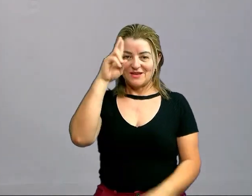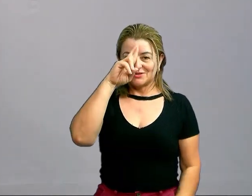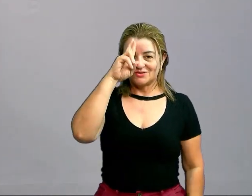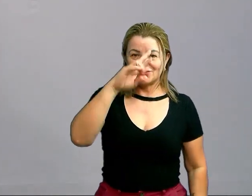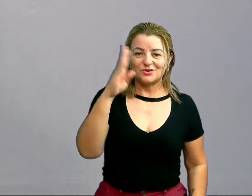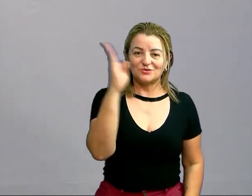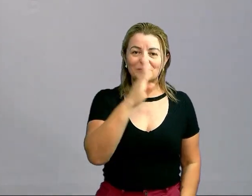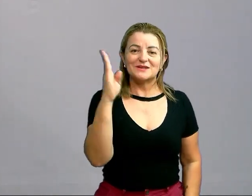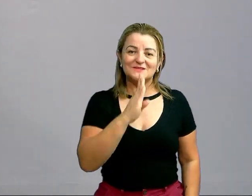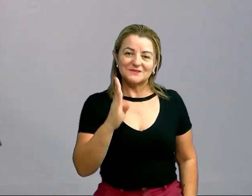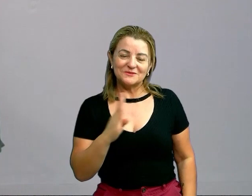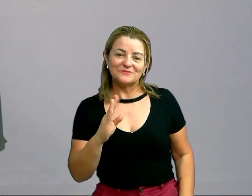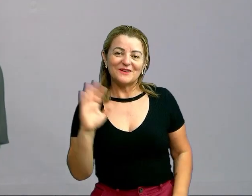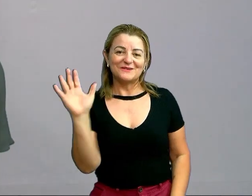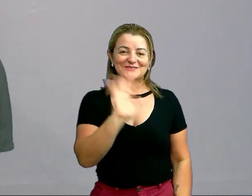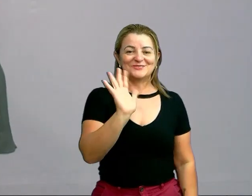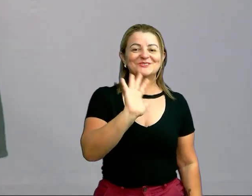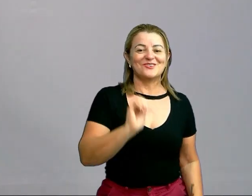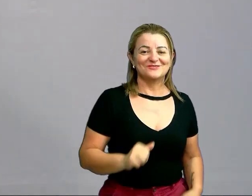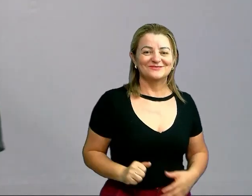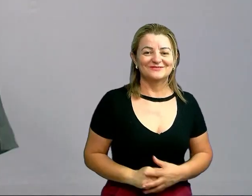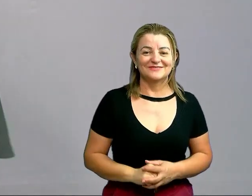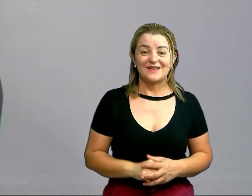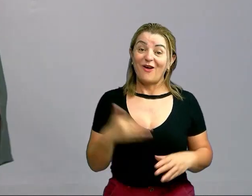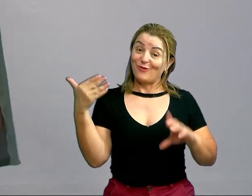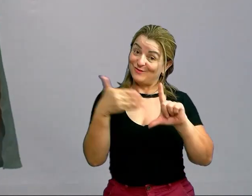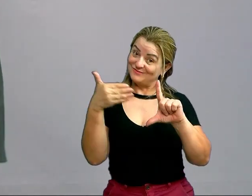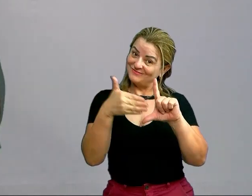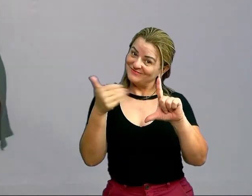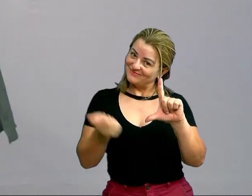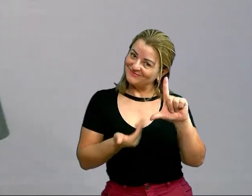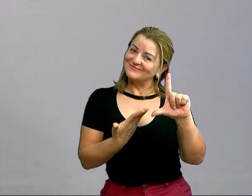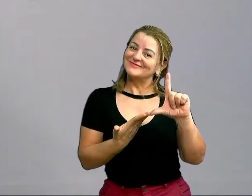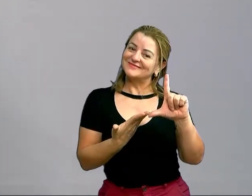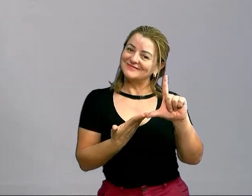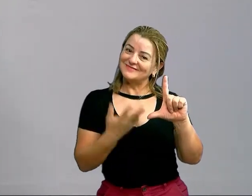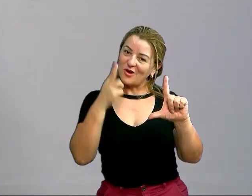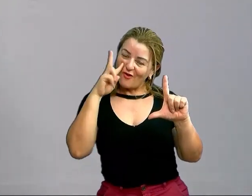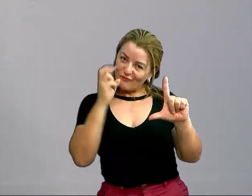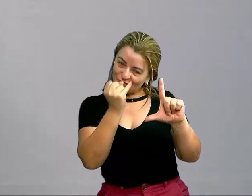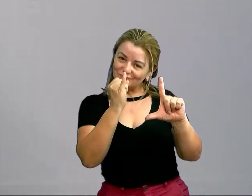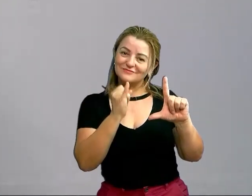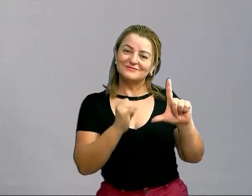do Brasil. E tchau, tchau! Acessem as nossas plataformas, viu? Não